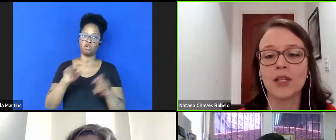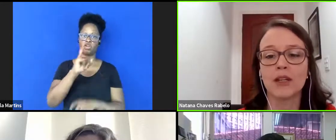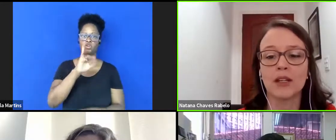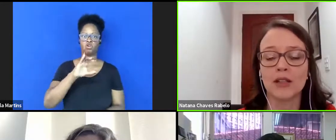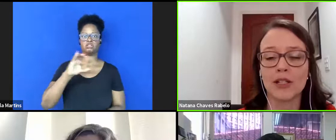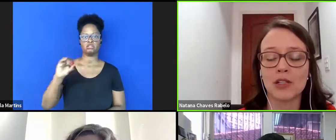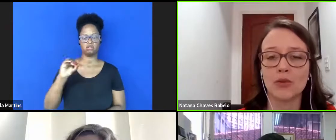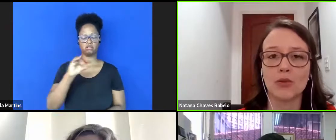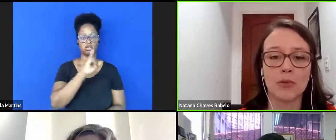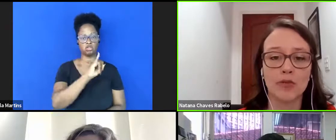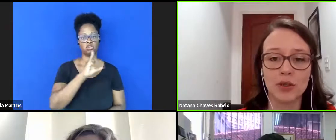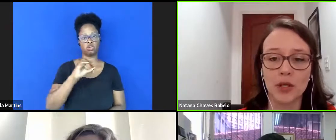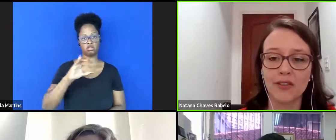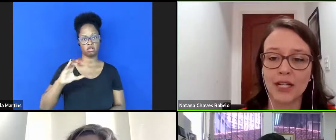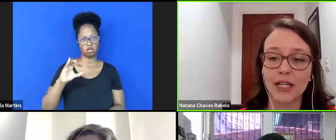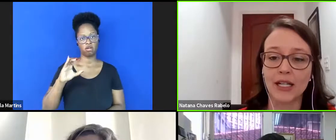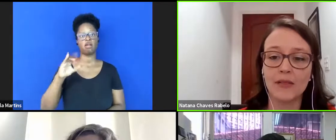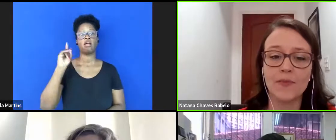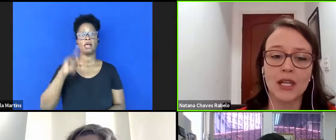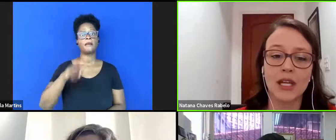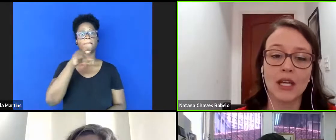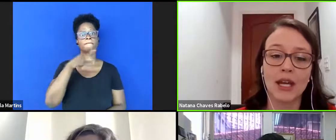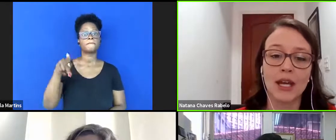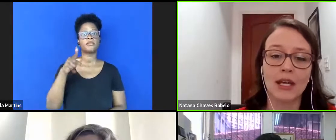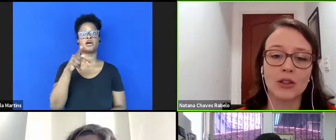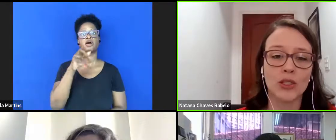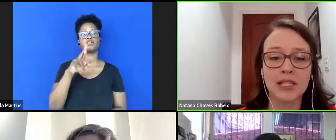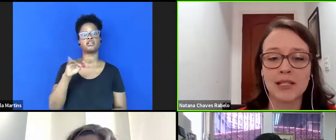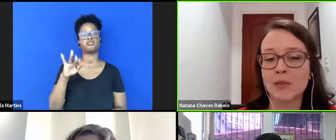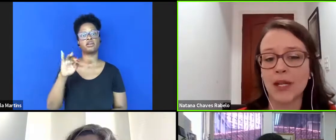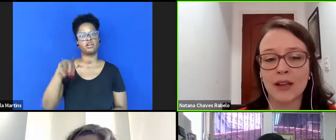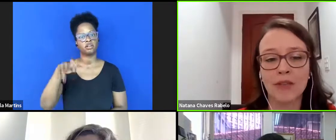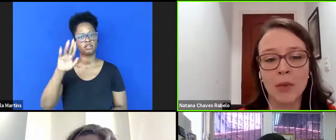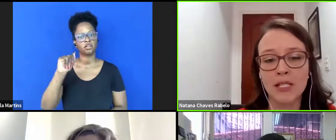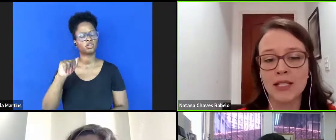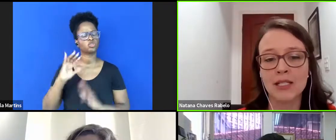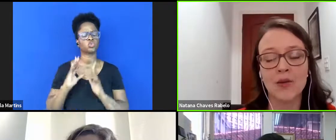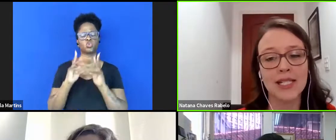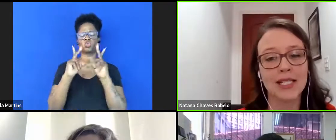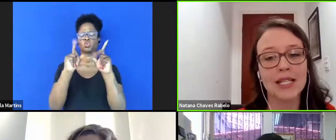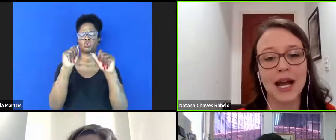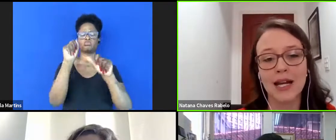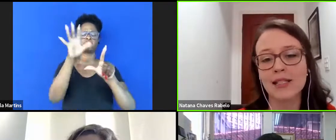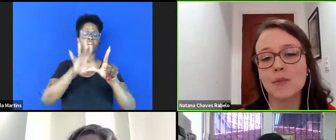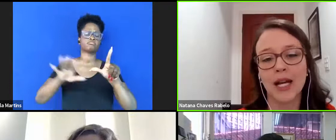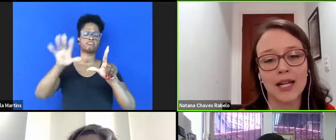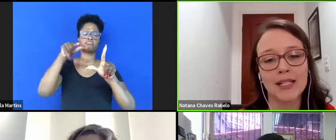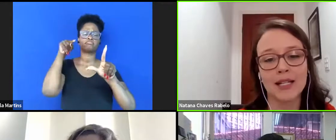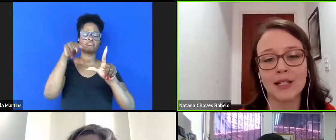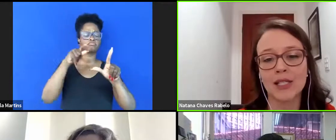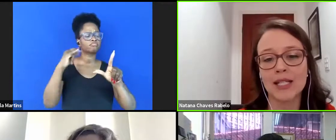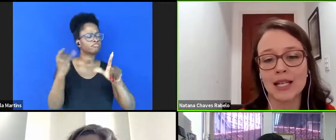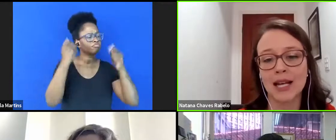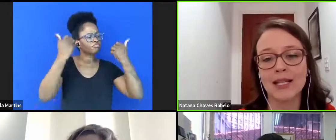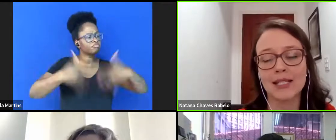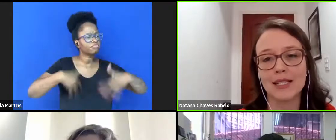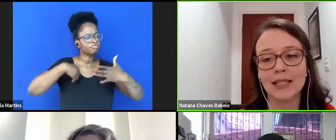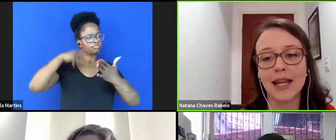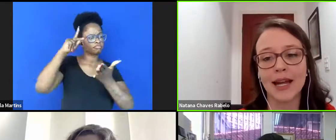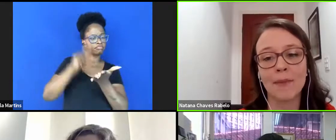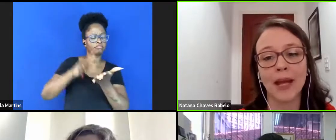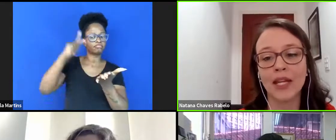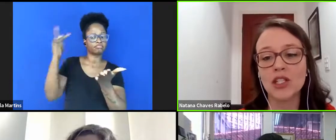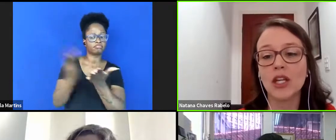também, através do professor Cafarena. Todas essas plataformas, elas são essenciais para a realização dessas